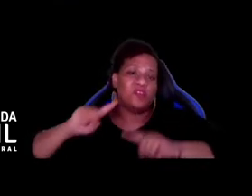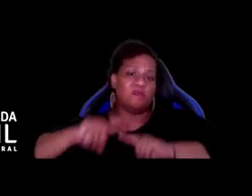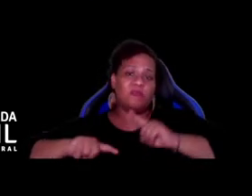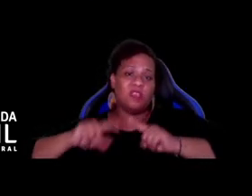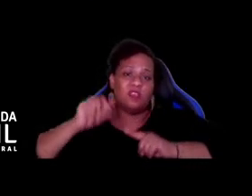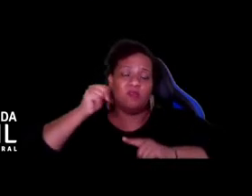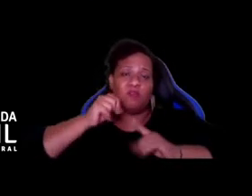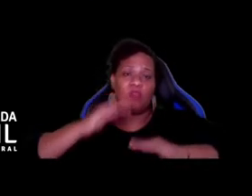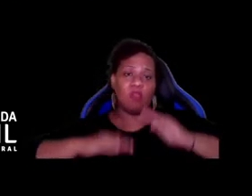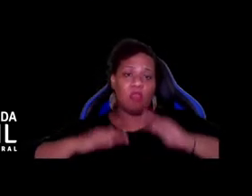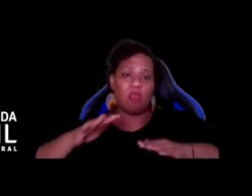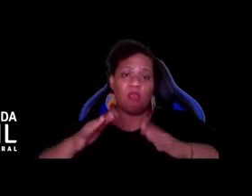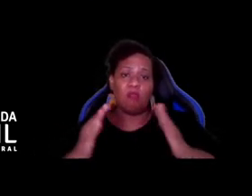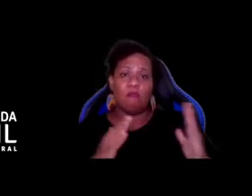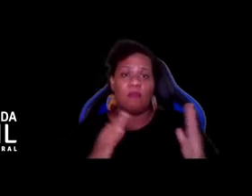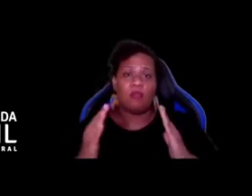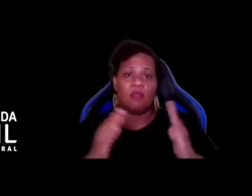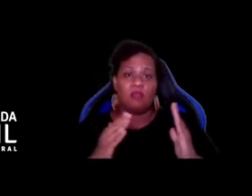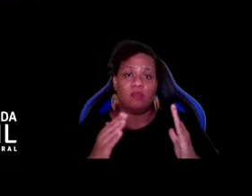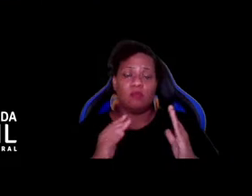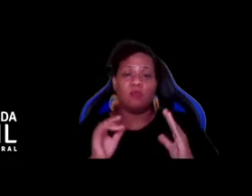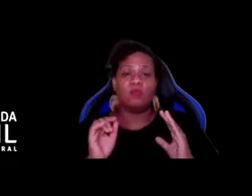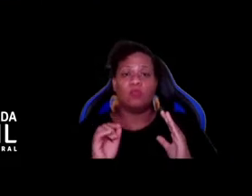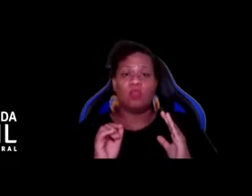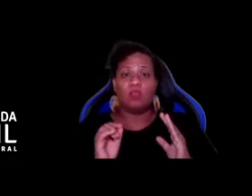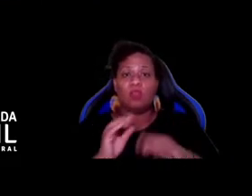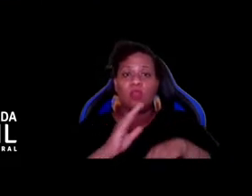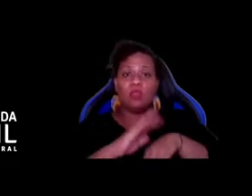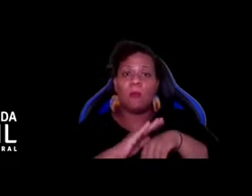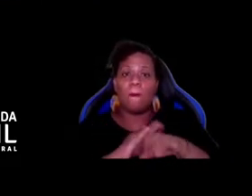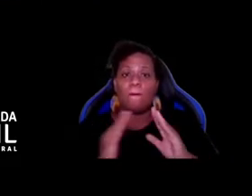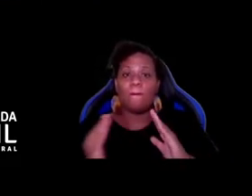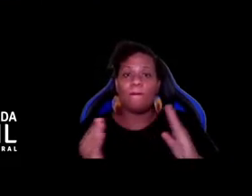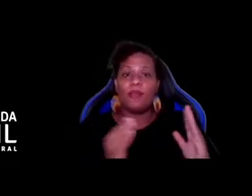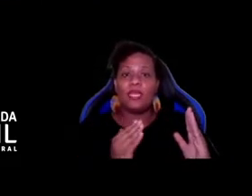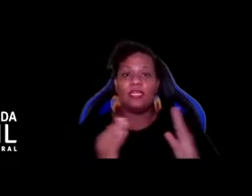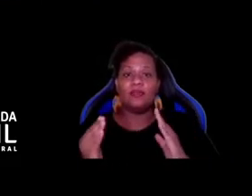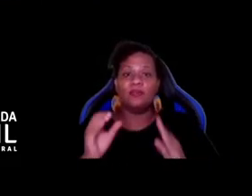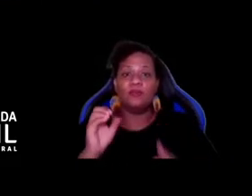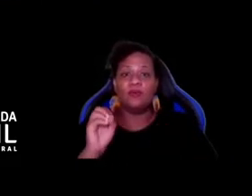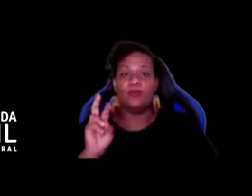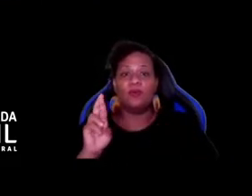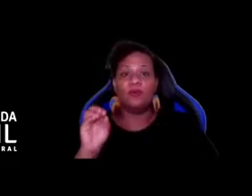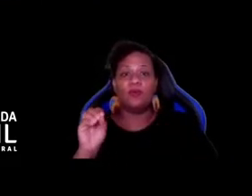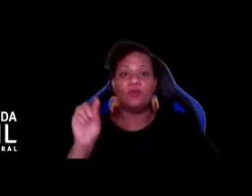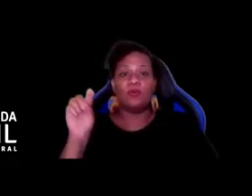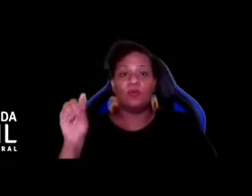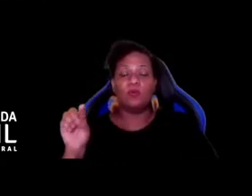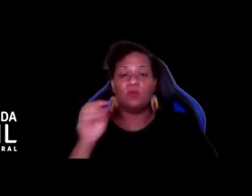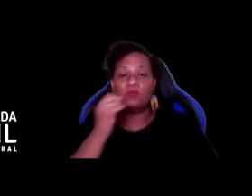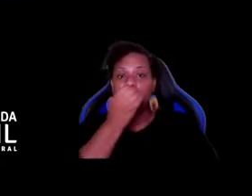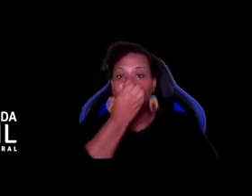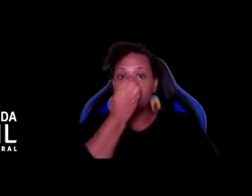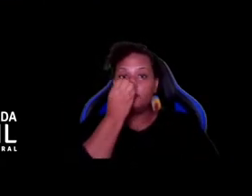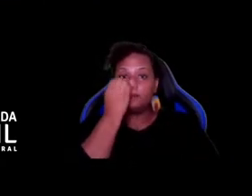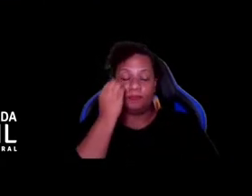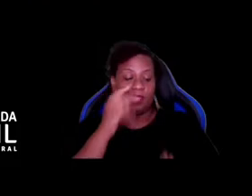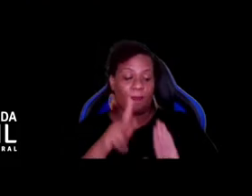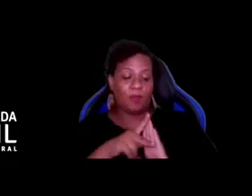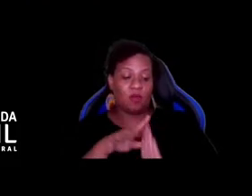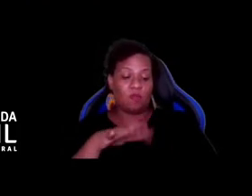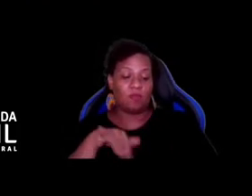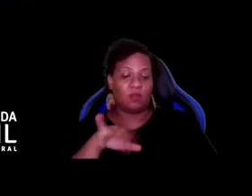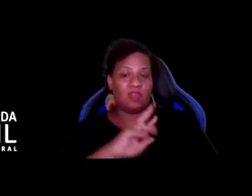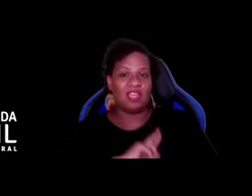o orô, ou seja, durante a parte de religiosa,